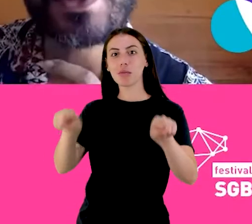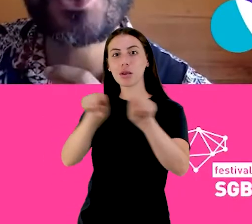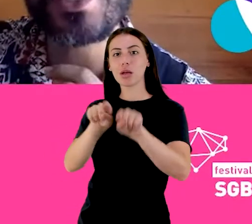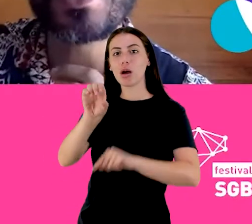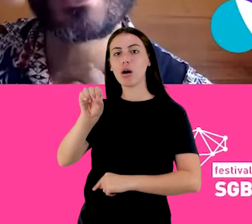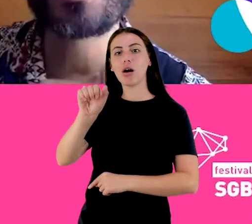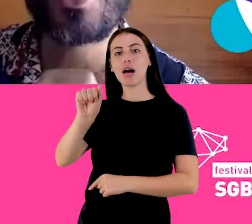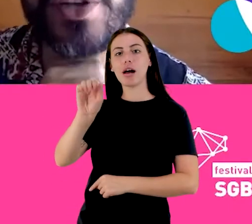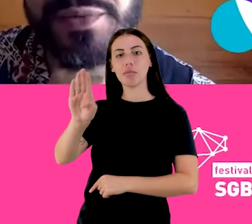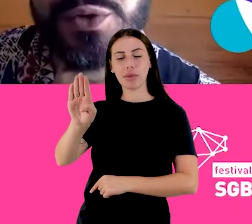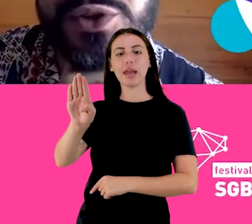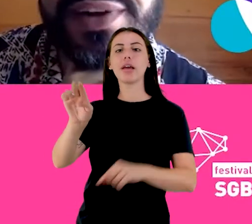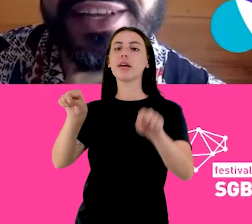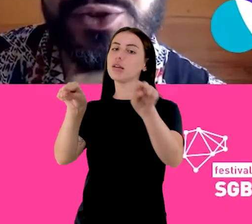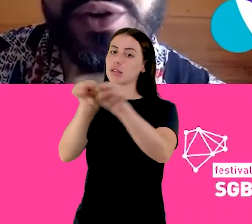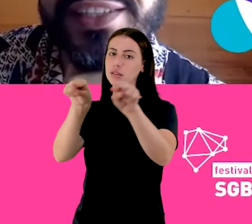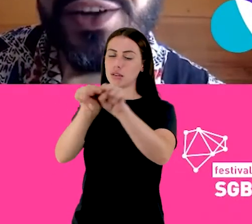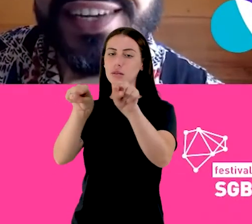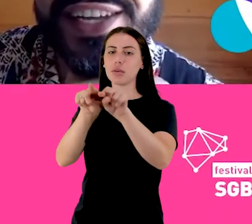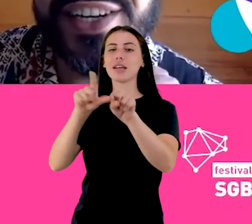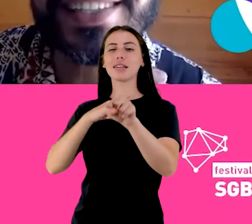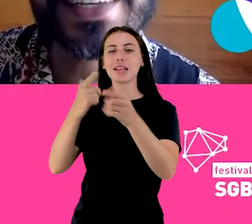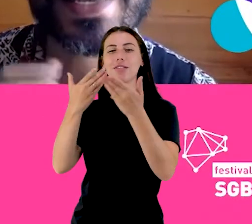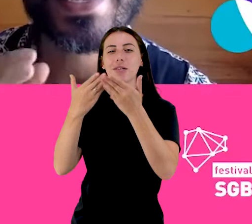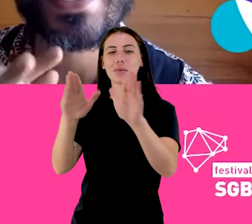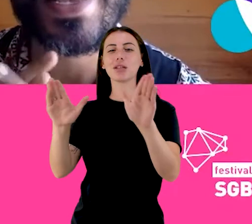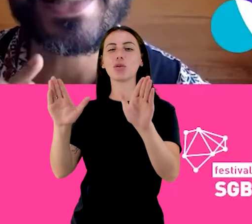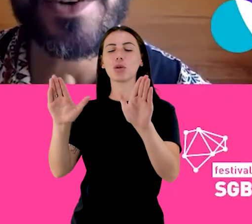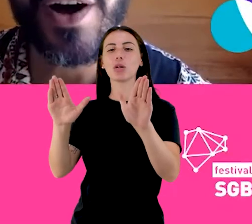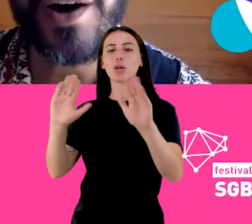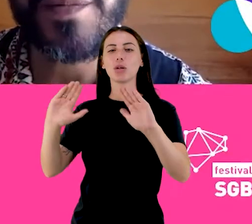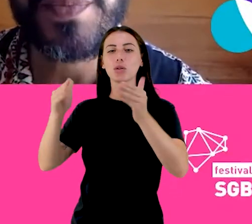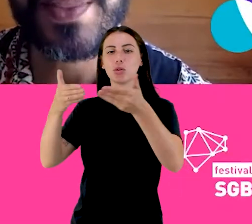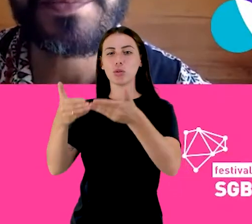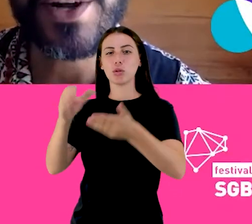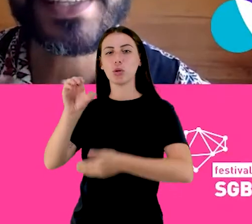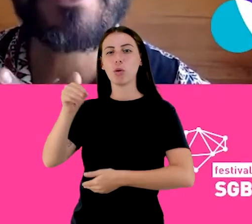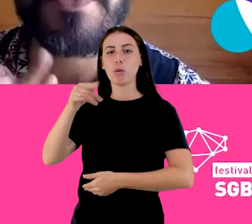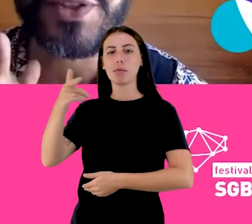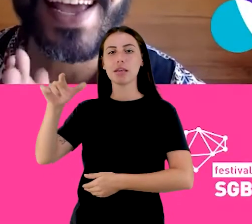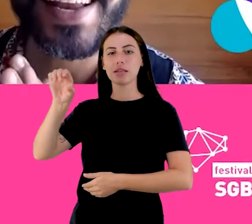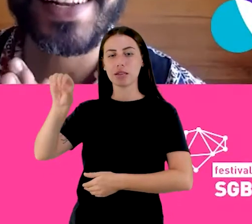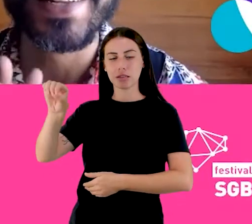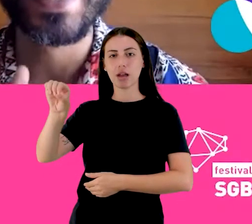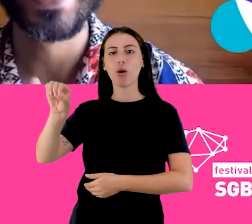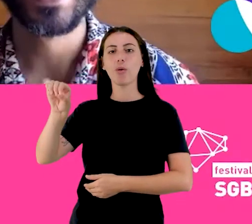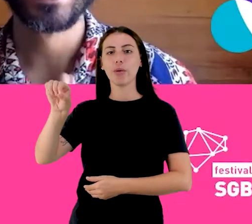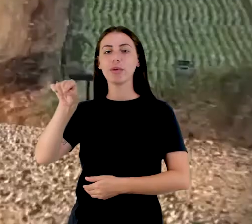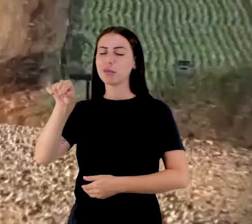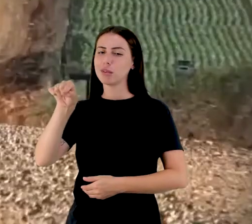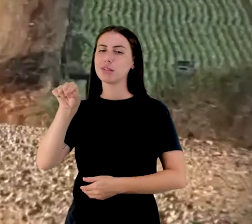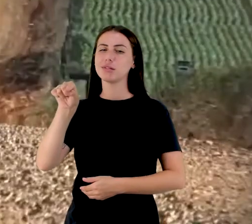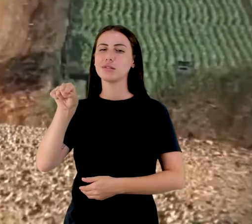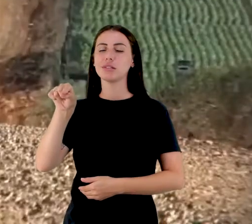e aí depois você responde a pergunta do Matheus com relação às críticas ligadas Combinadíssimo. Pode ser? Vamos ver o trailer?